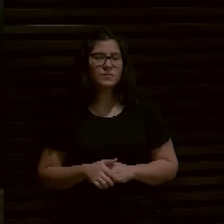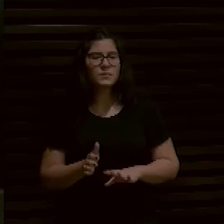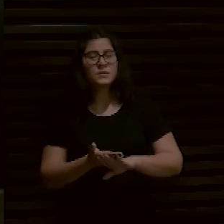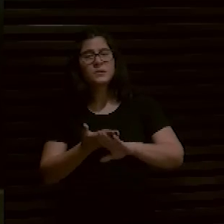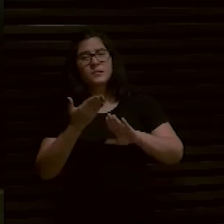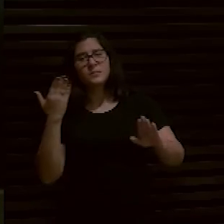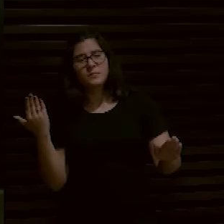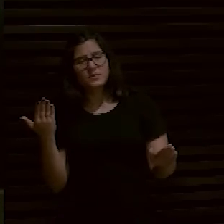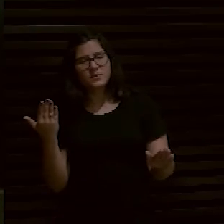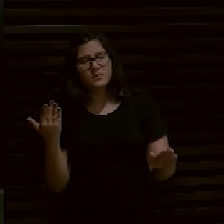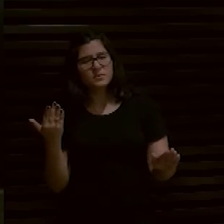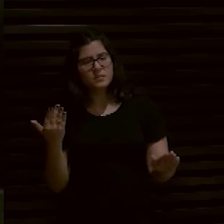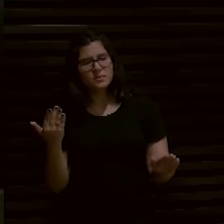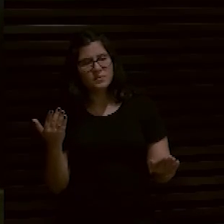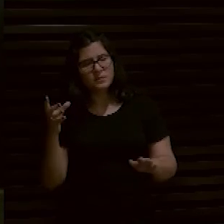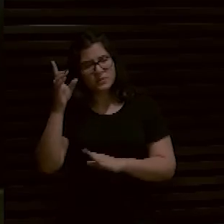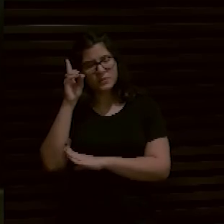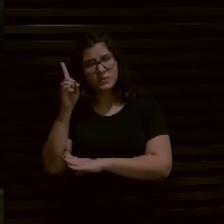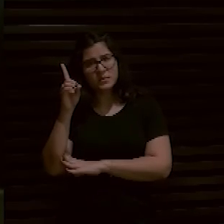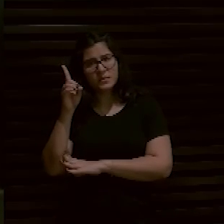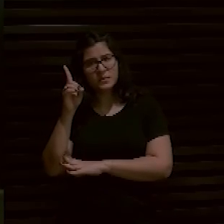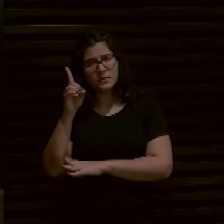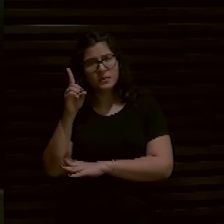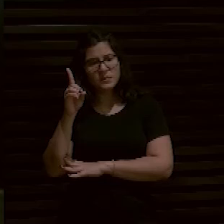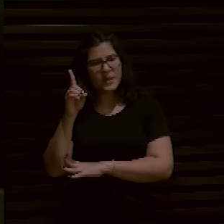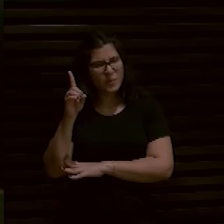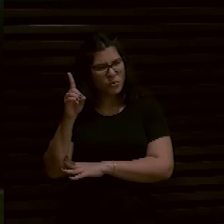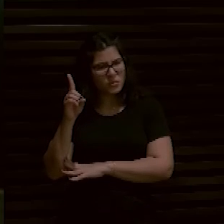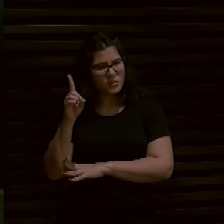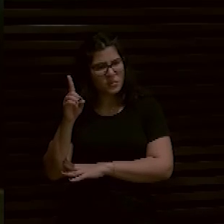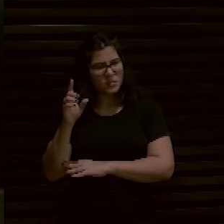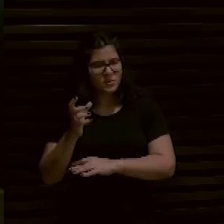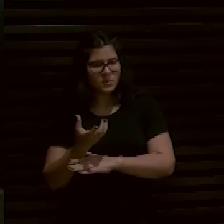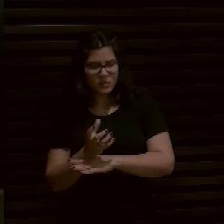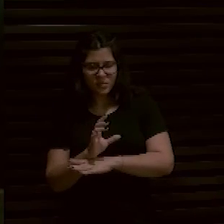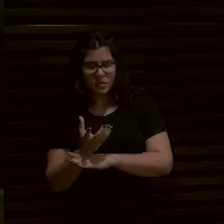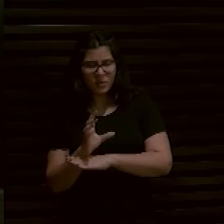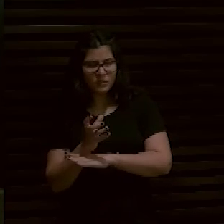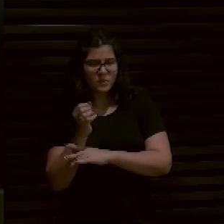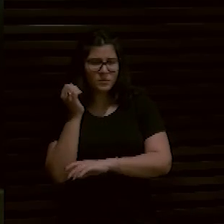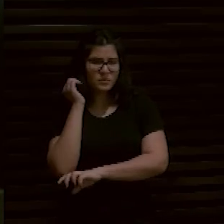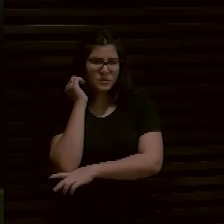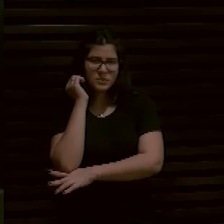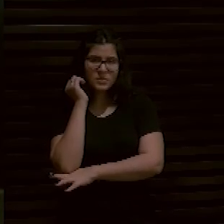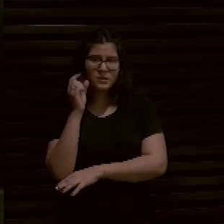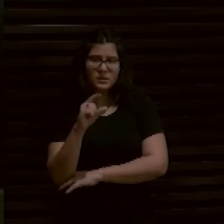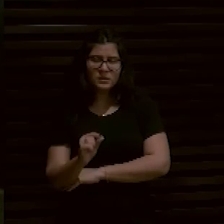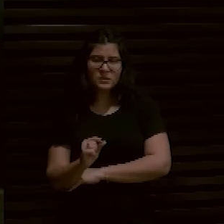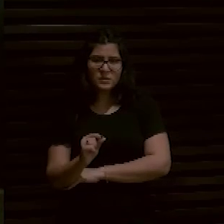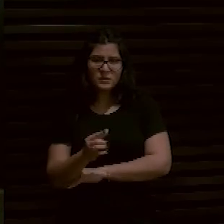apartado de Deus, é arbusto de raiz pequena,